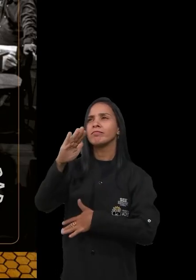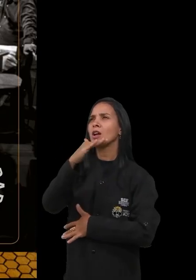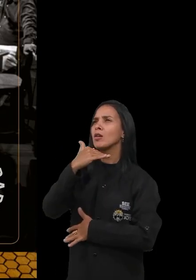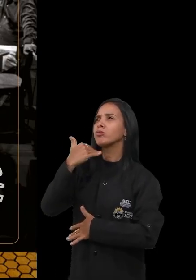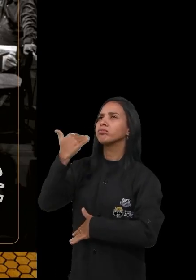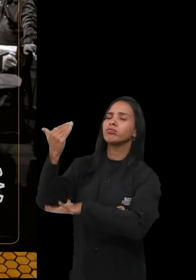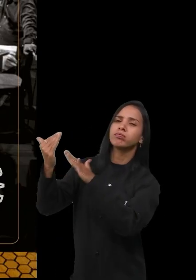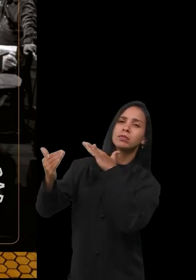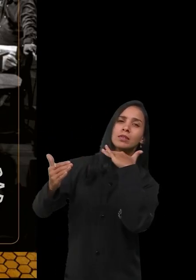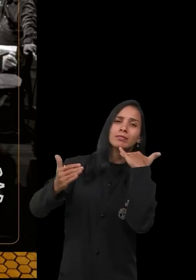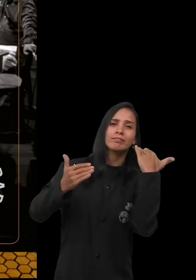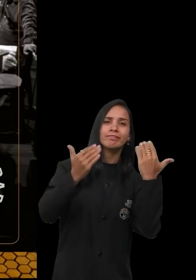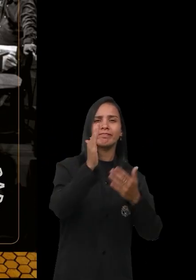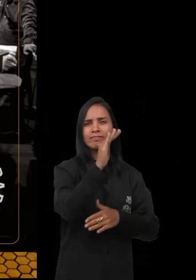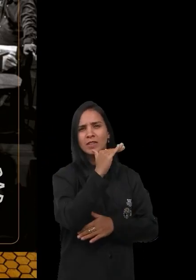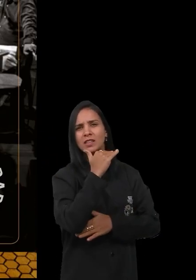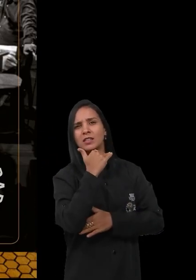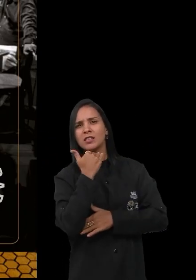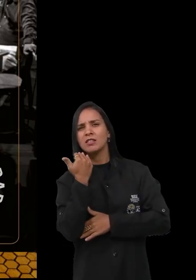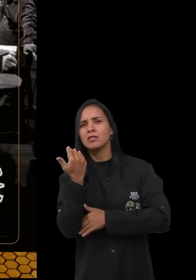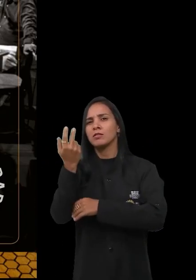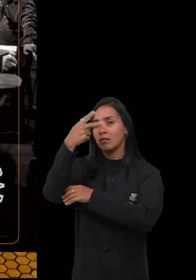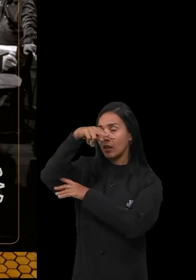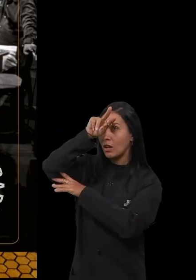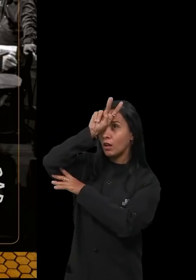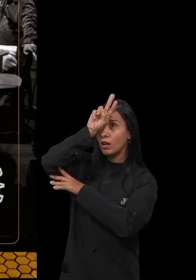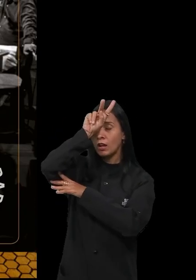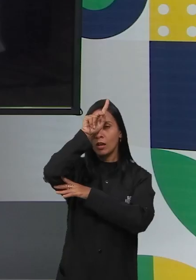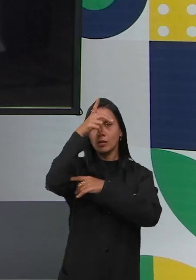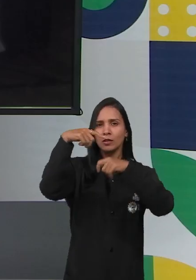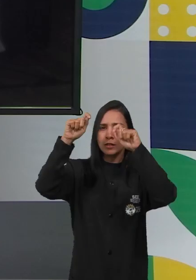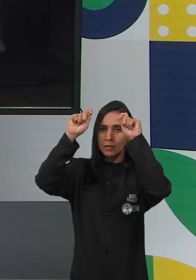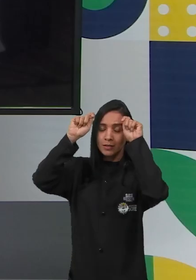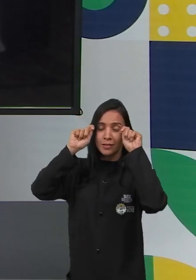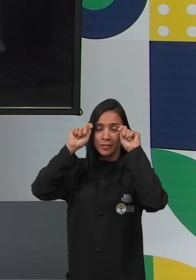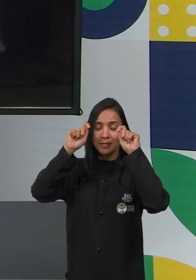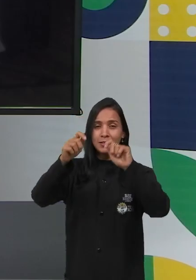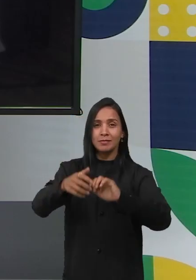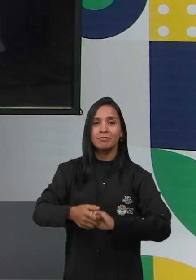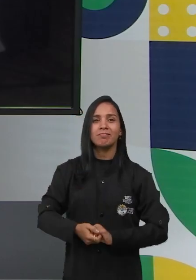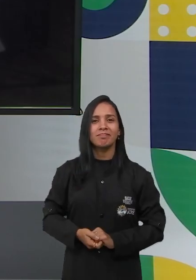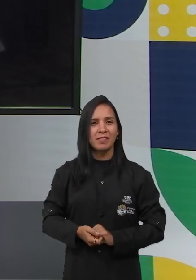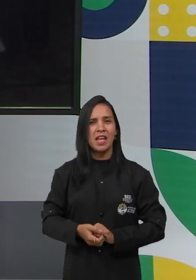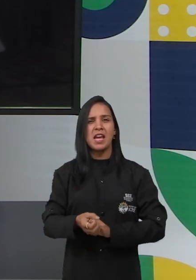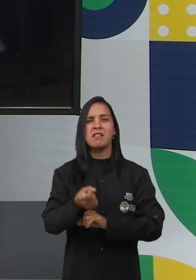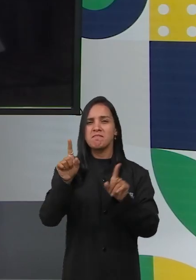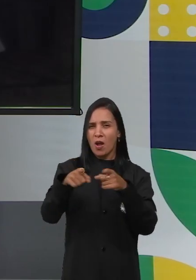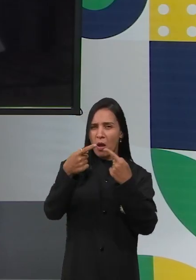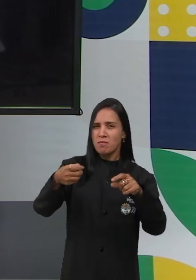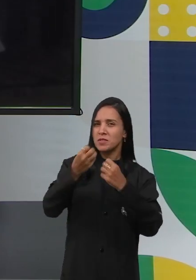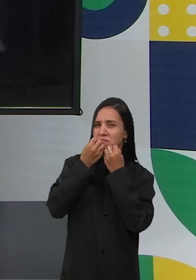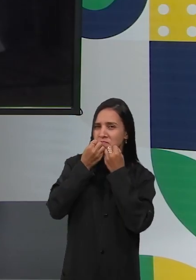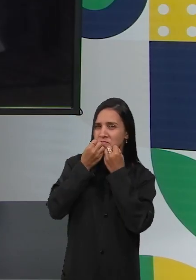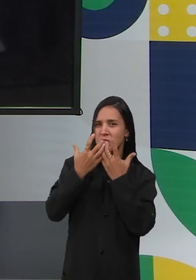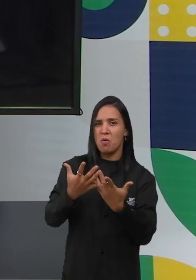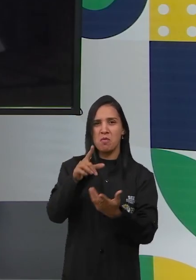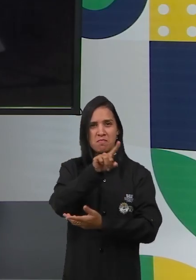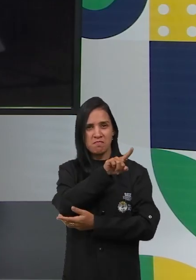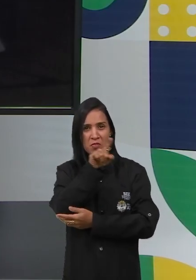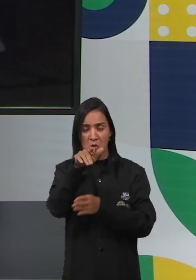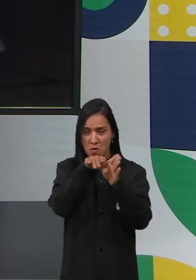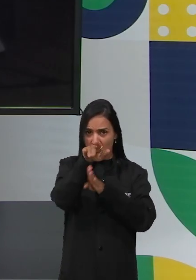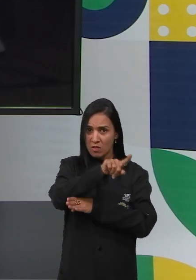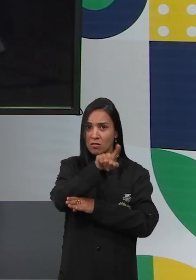louco, o bêbado com chapéu coco. Muito boa essa música, viu? Aconselho